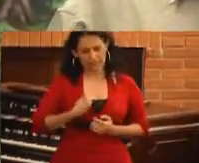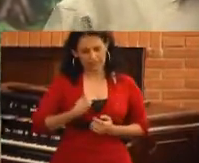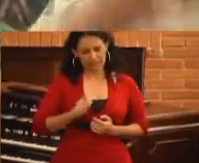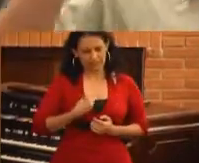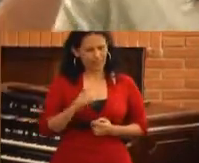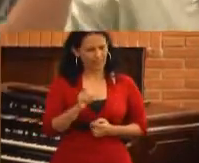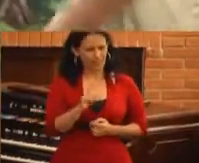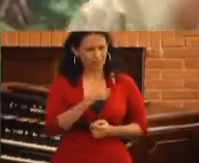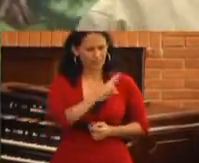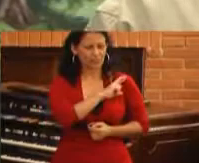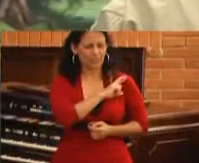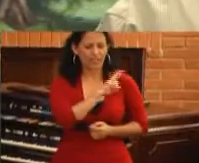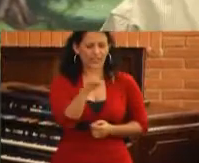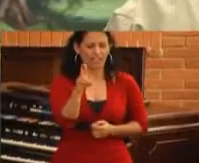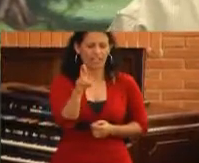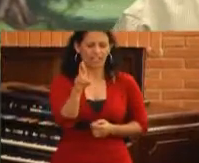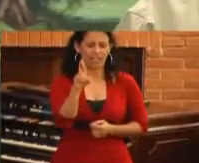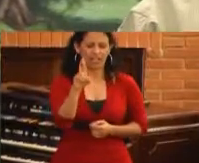É uma vida.